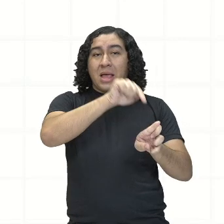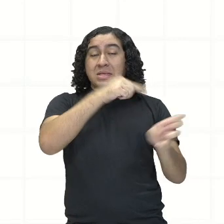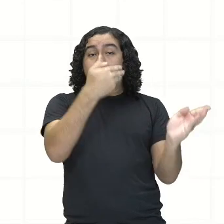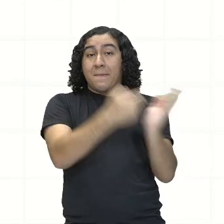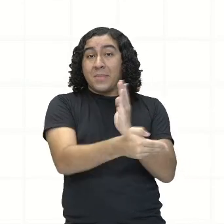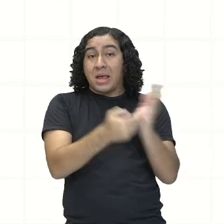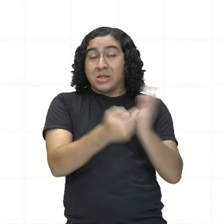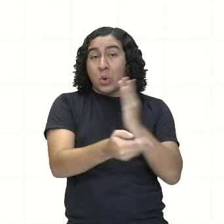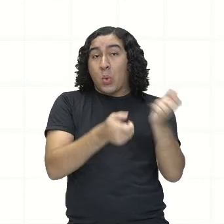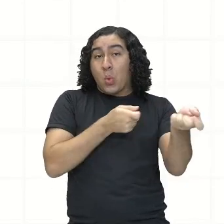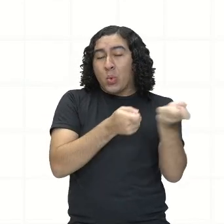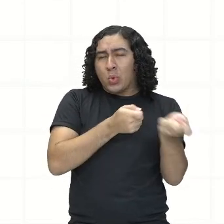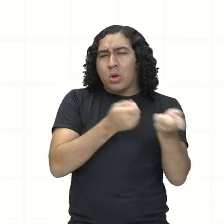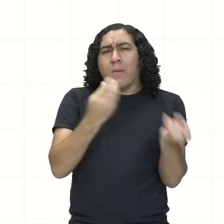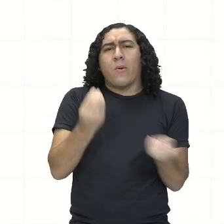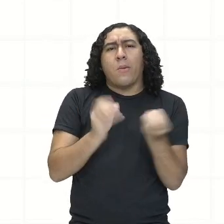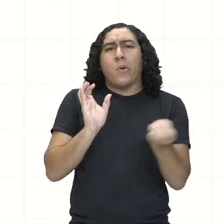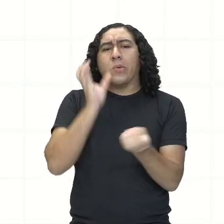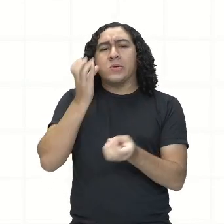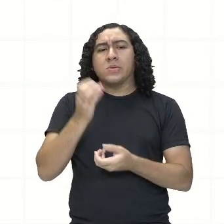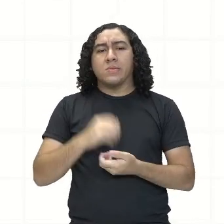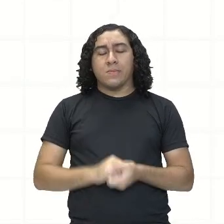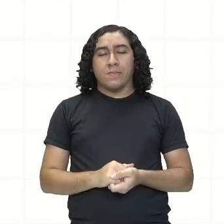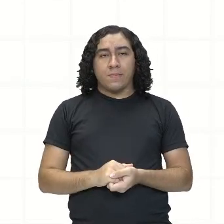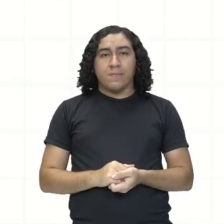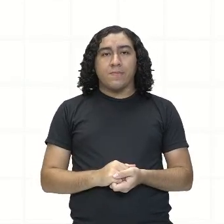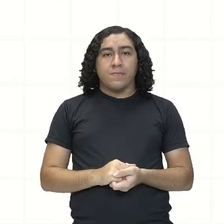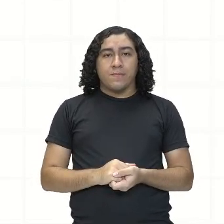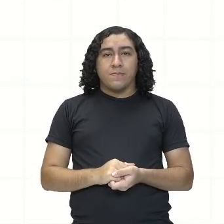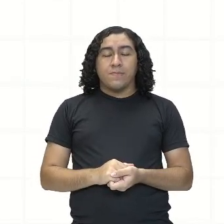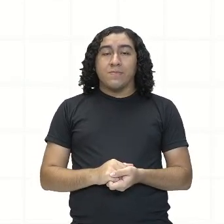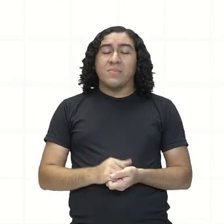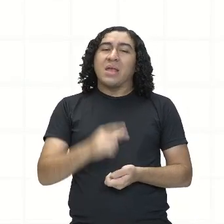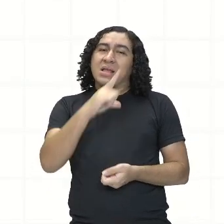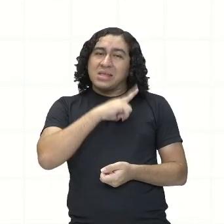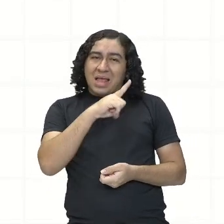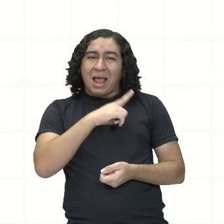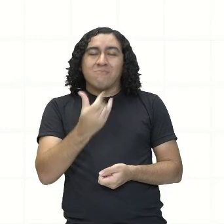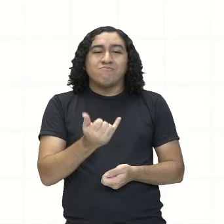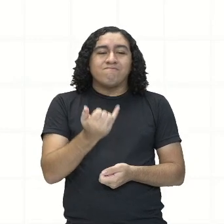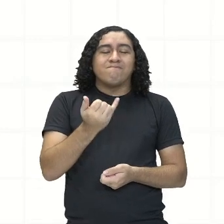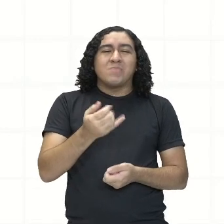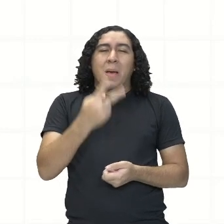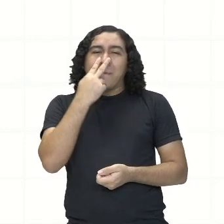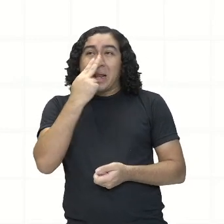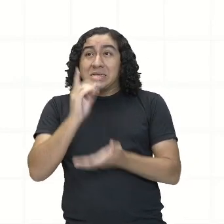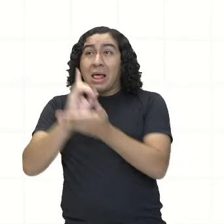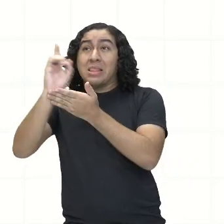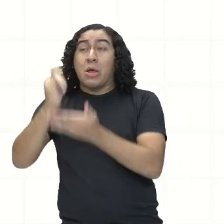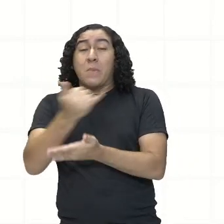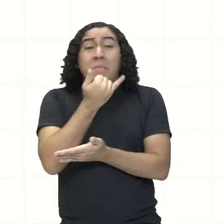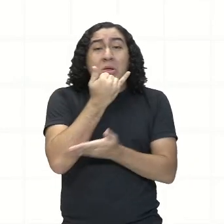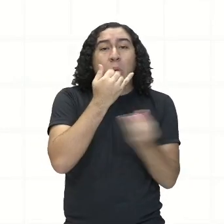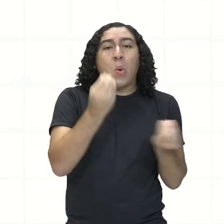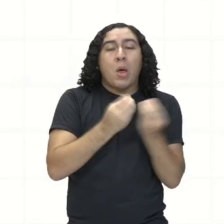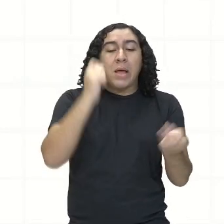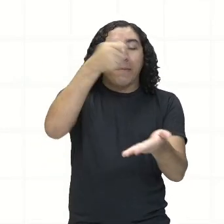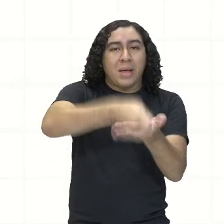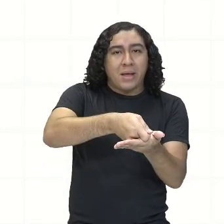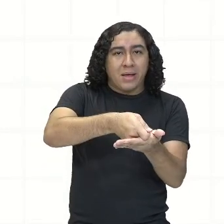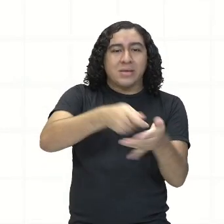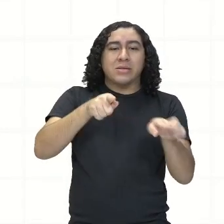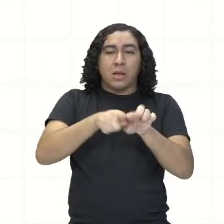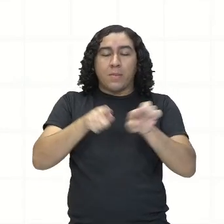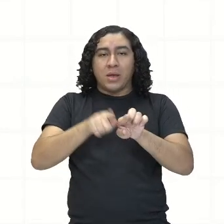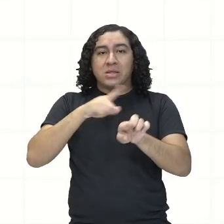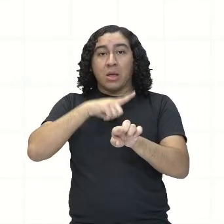essa desmoralização do clero? Através da venda de indulgências, através da simonia. O que é simonia? A